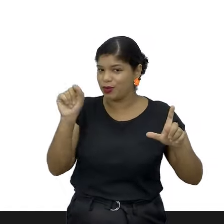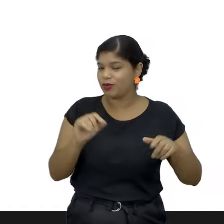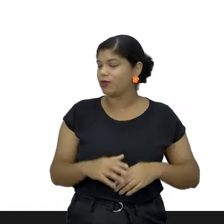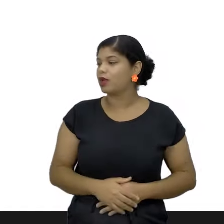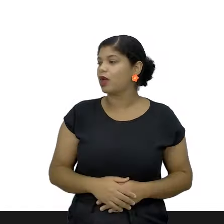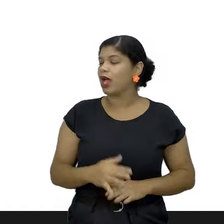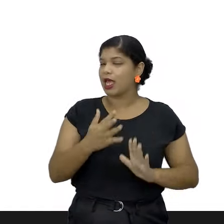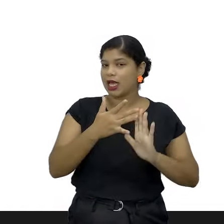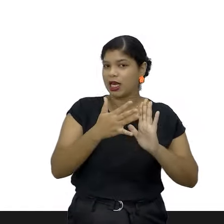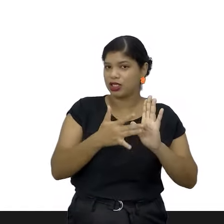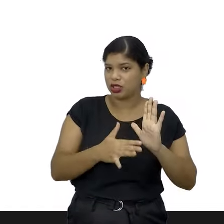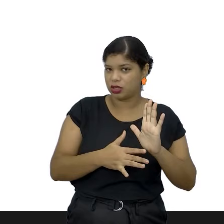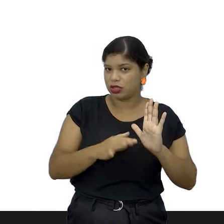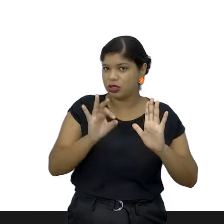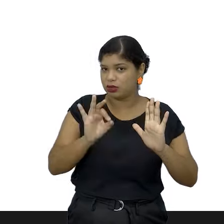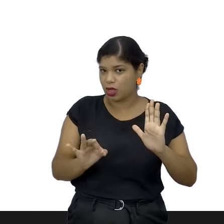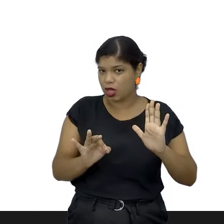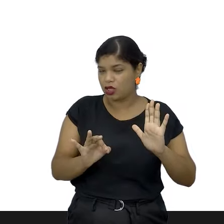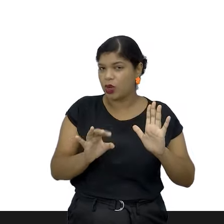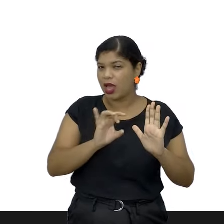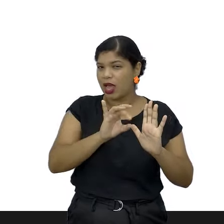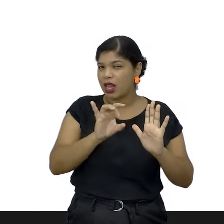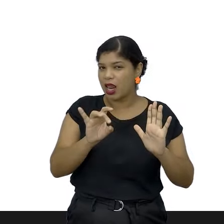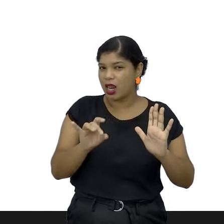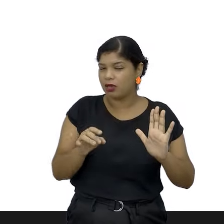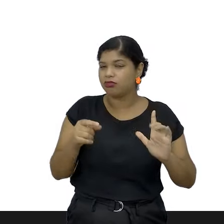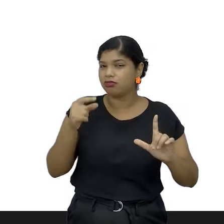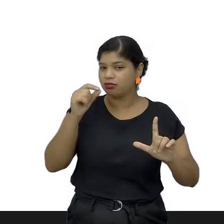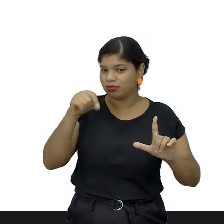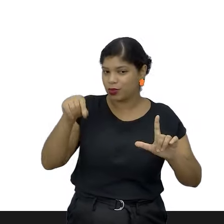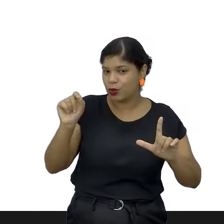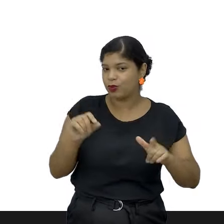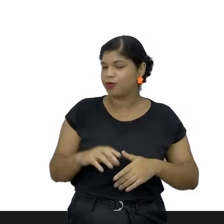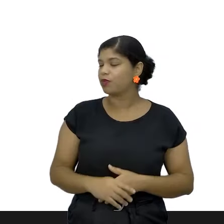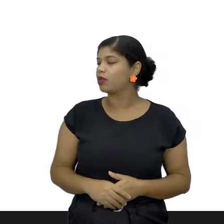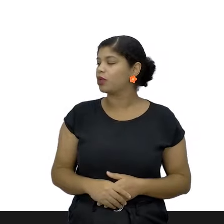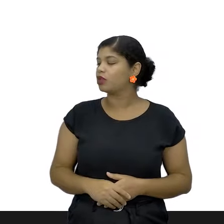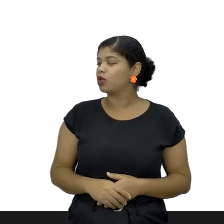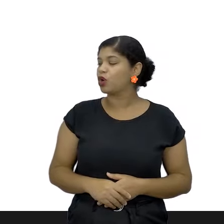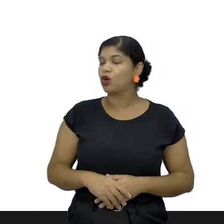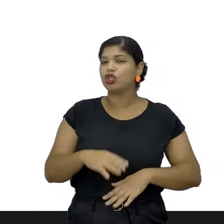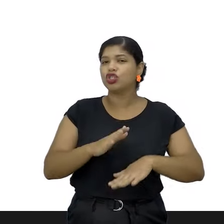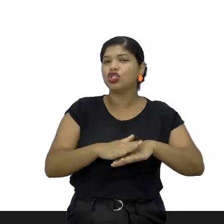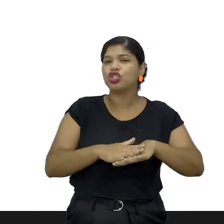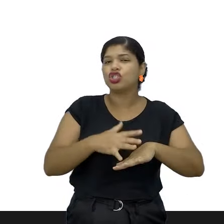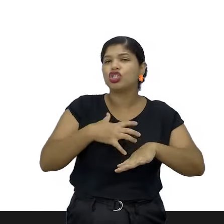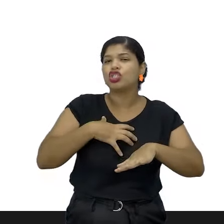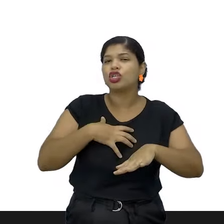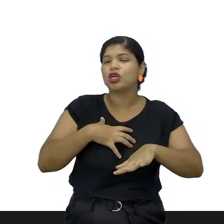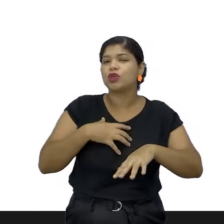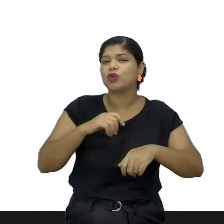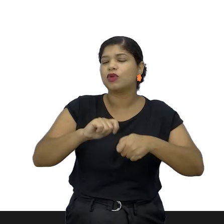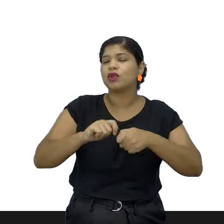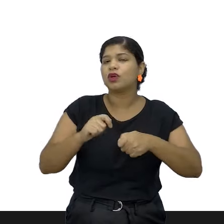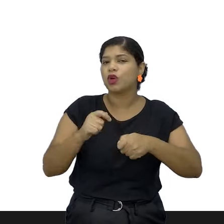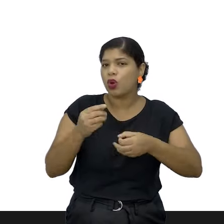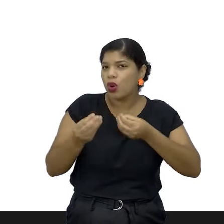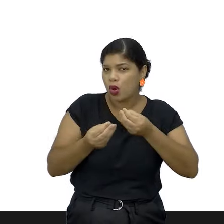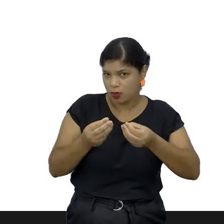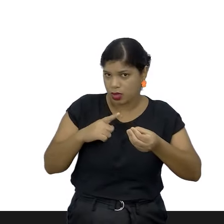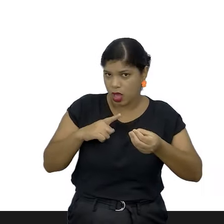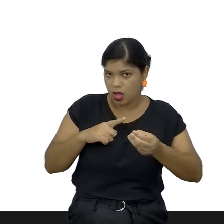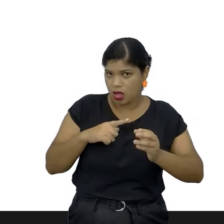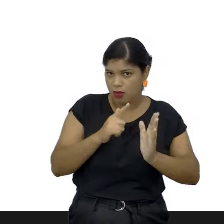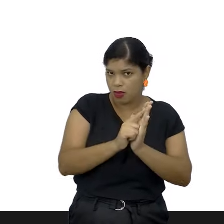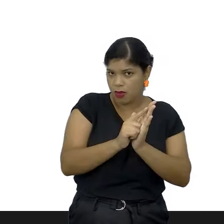as instruções são objetivas, a sequência de ações necessárias para a realização da receita está na